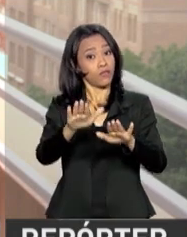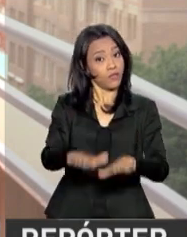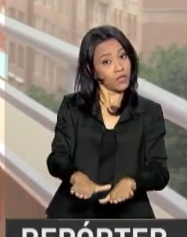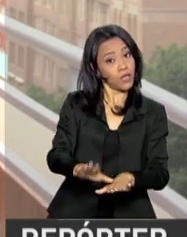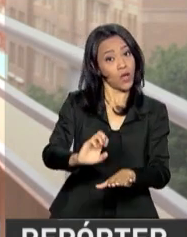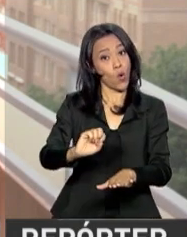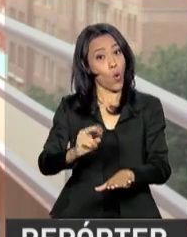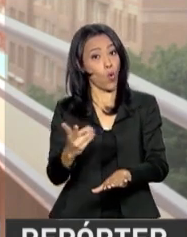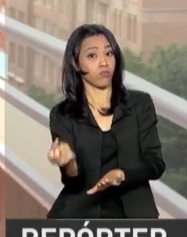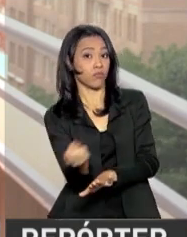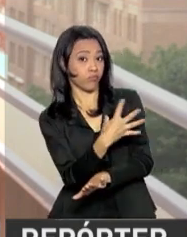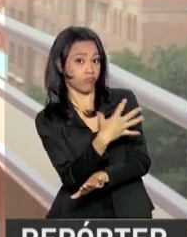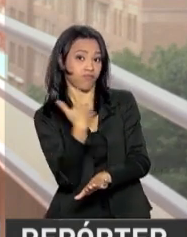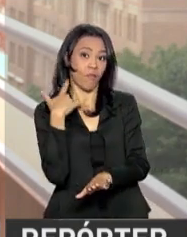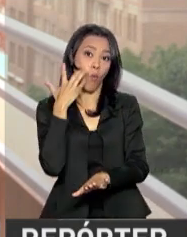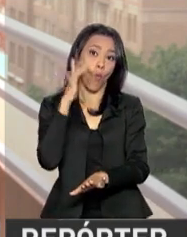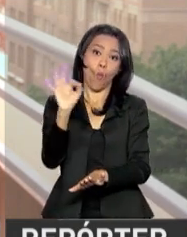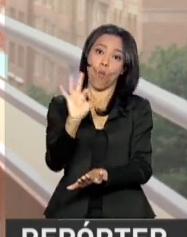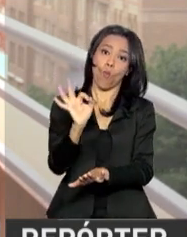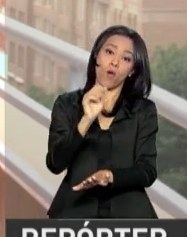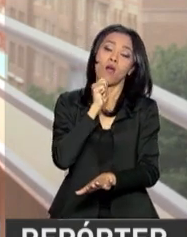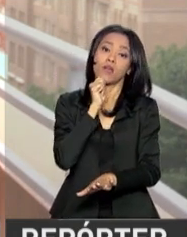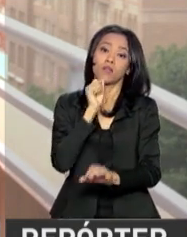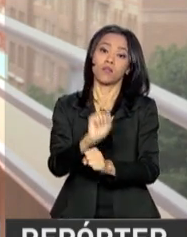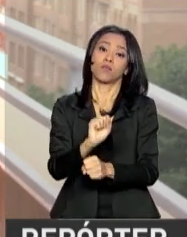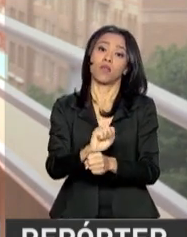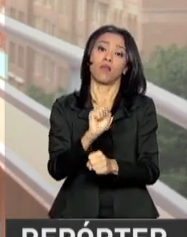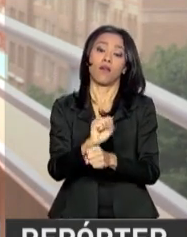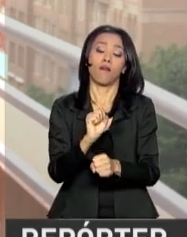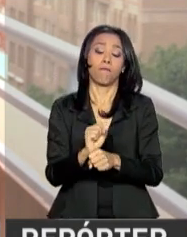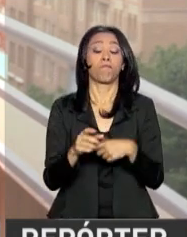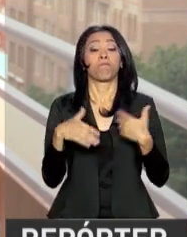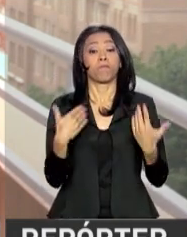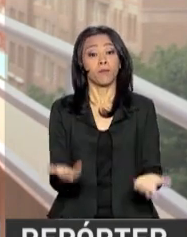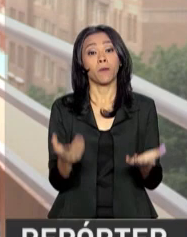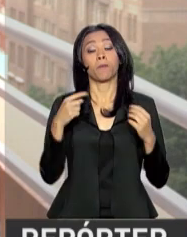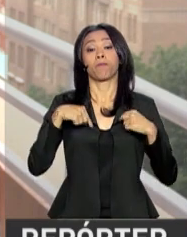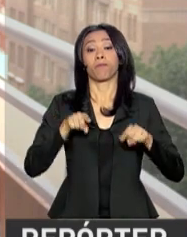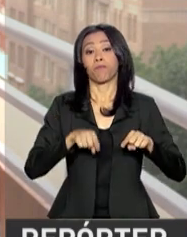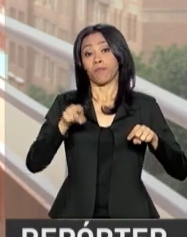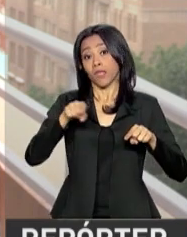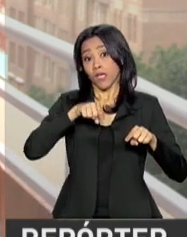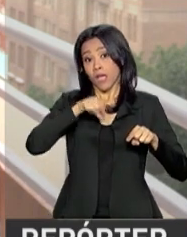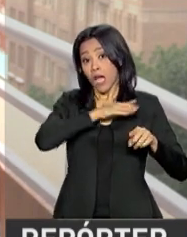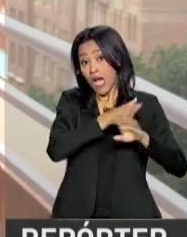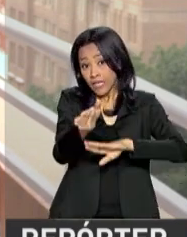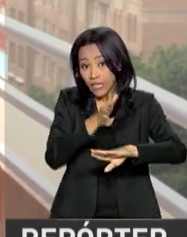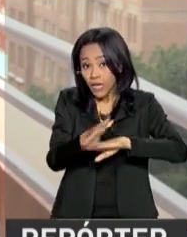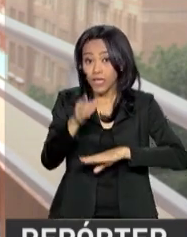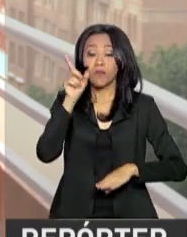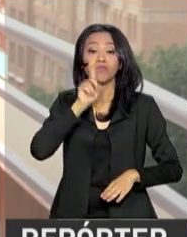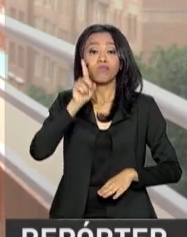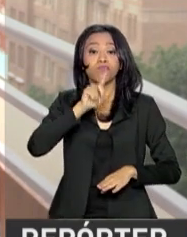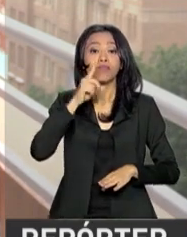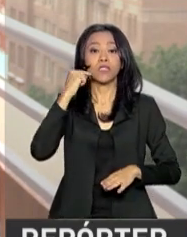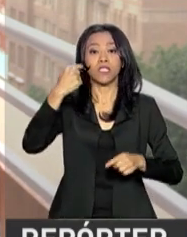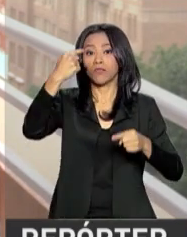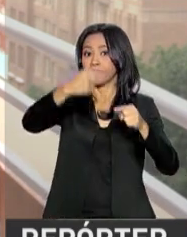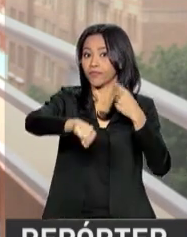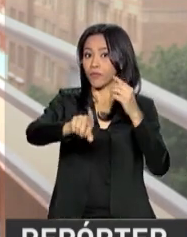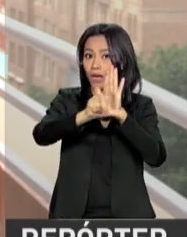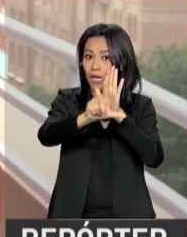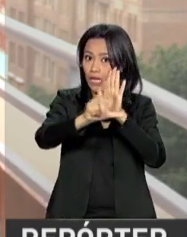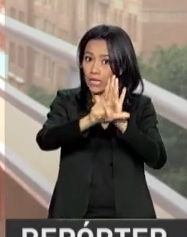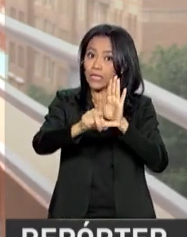desde maio a política de tolerância zero com a imigração ilegal do presidente dos estados unidos donald trump levou a mais de duas